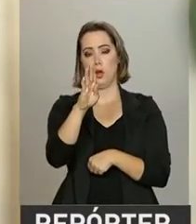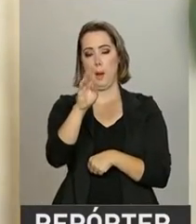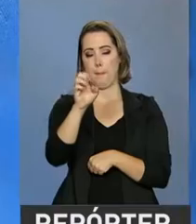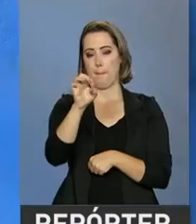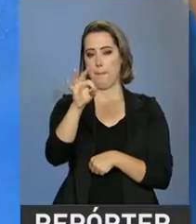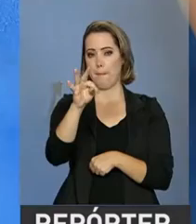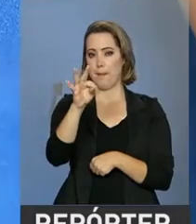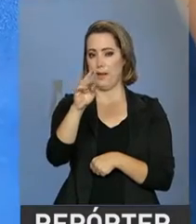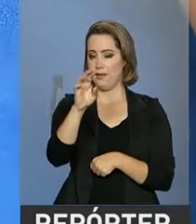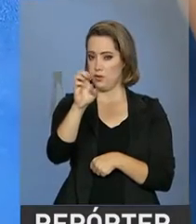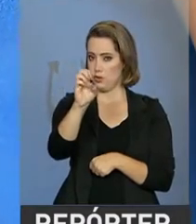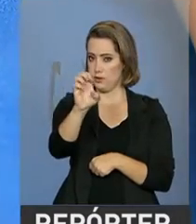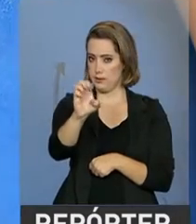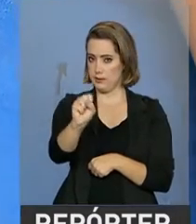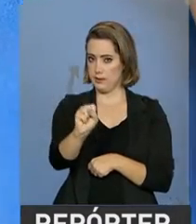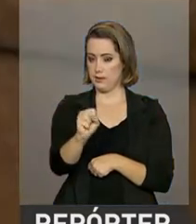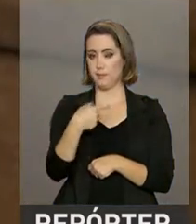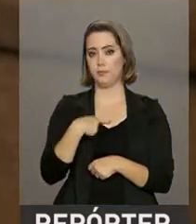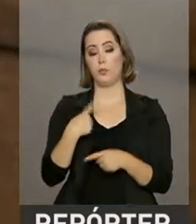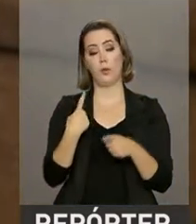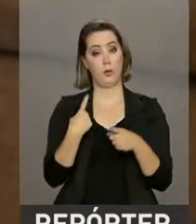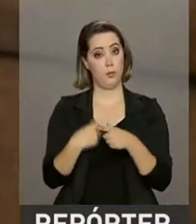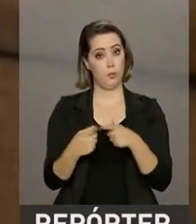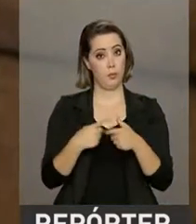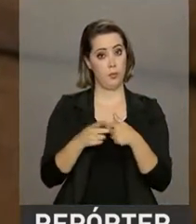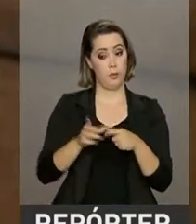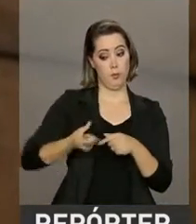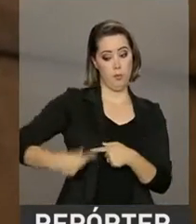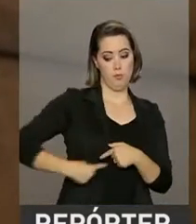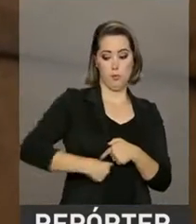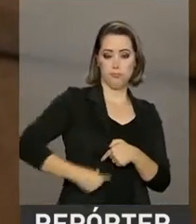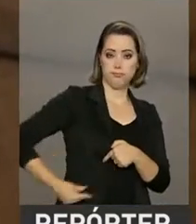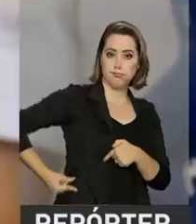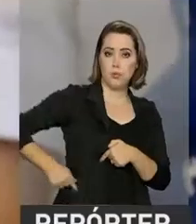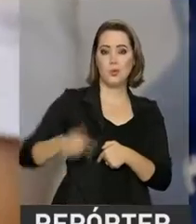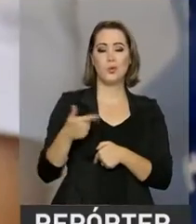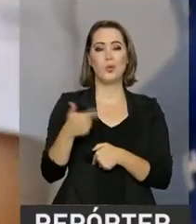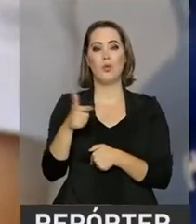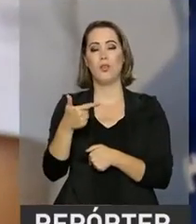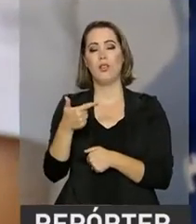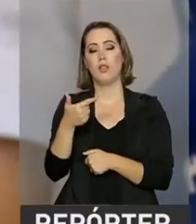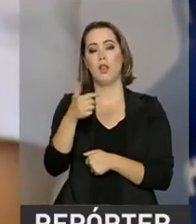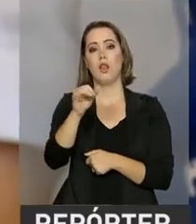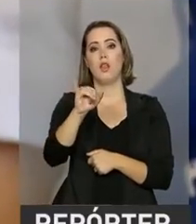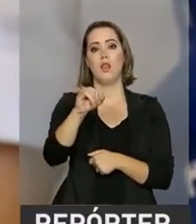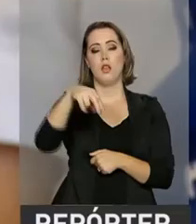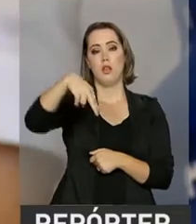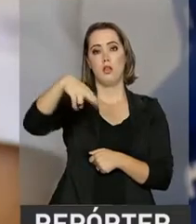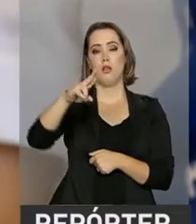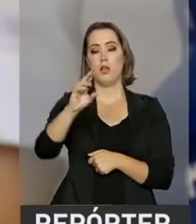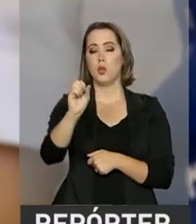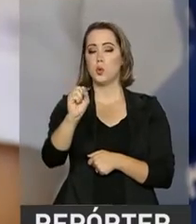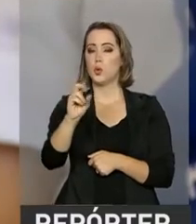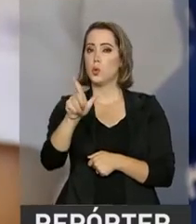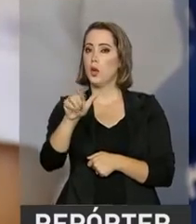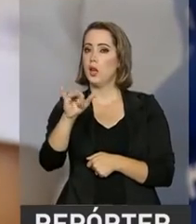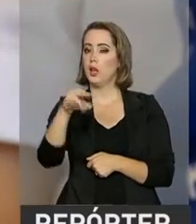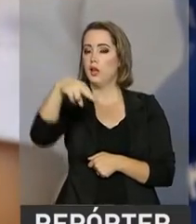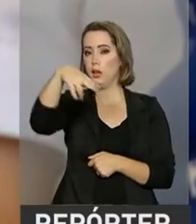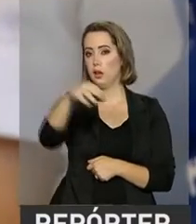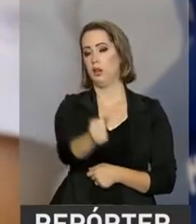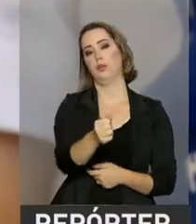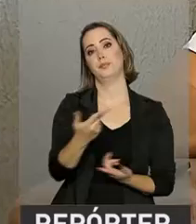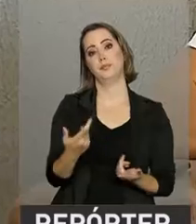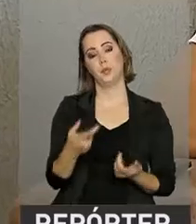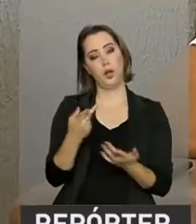que ocorre quando o pâncreas não produz insulina suficiente ou quando o corpo não usa corretamente a insulina que